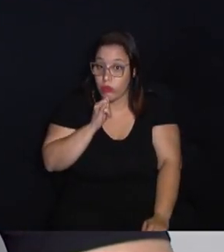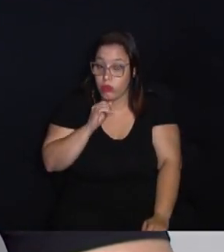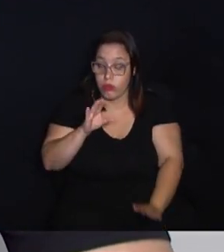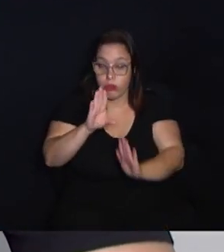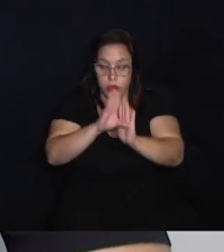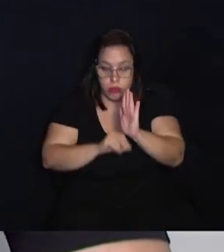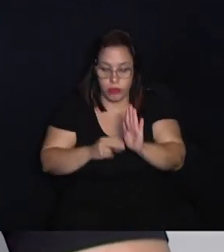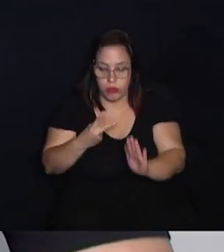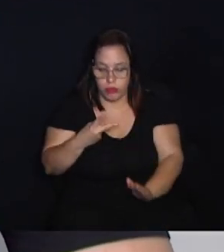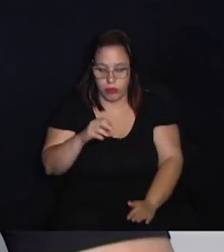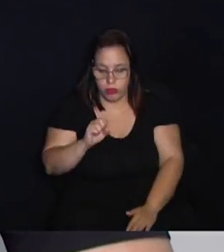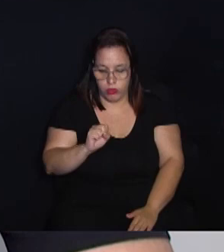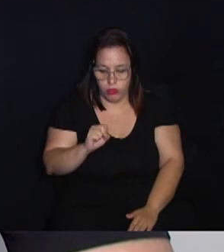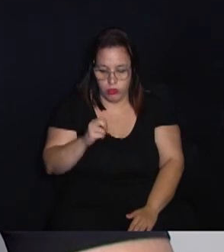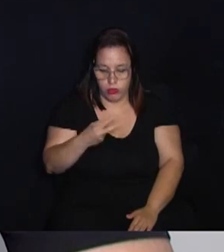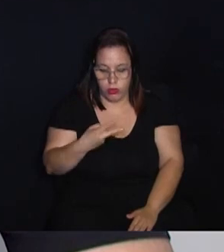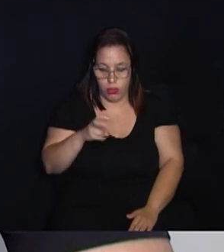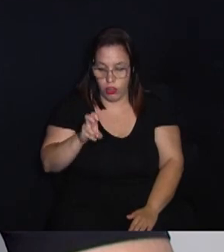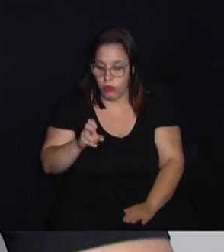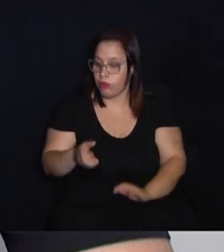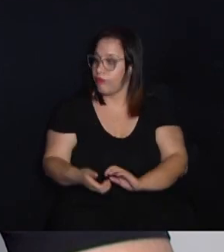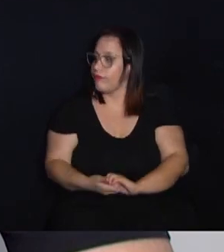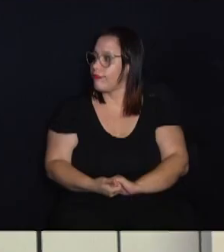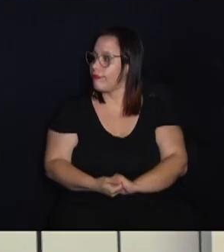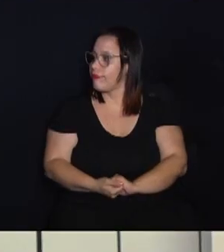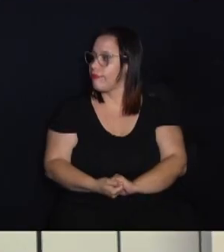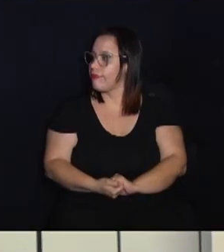de 2025 para que isso dê certo.